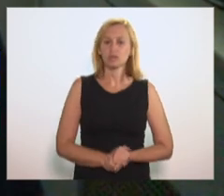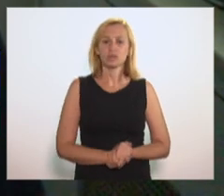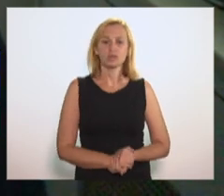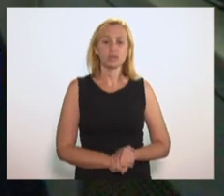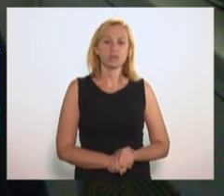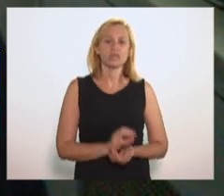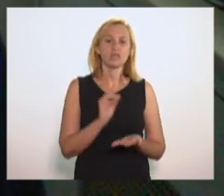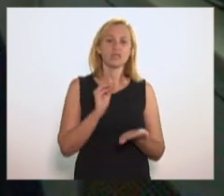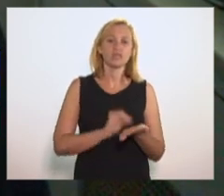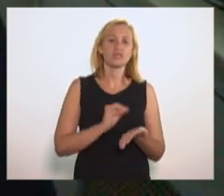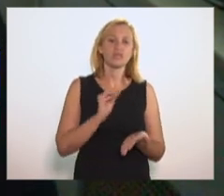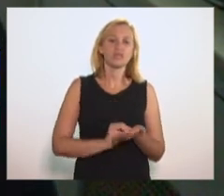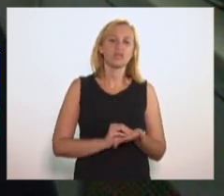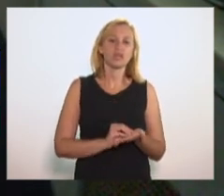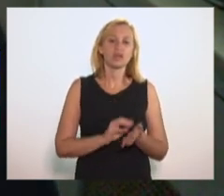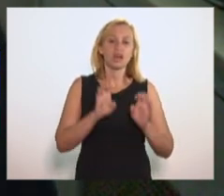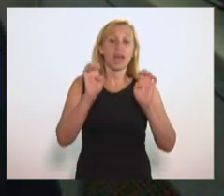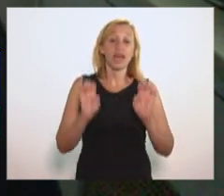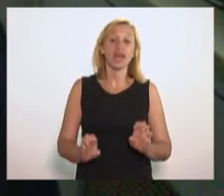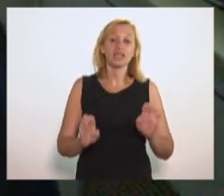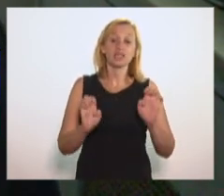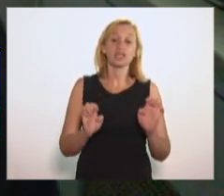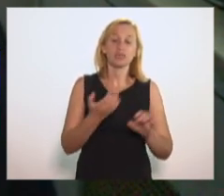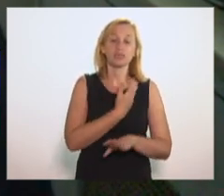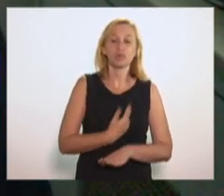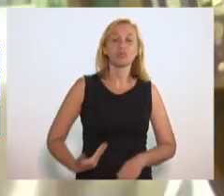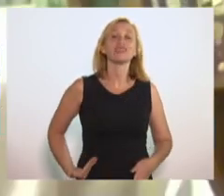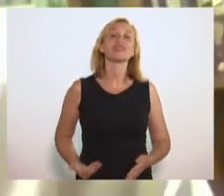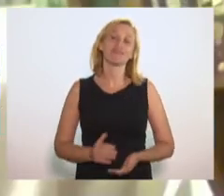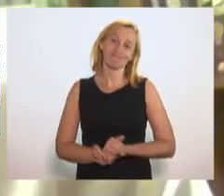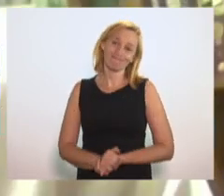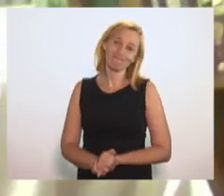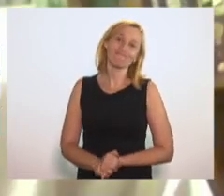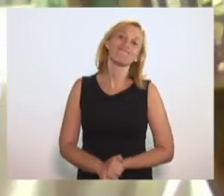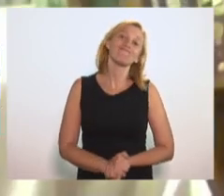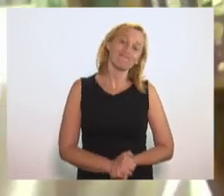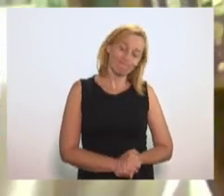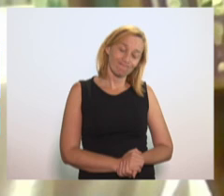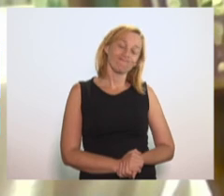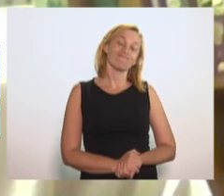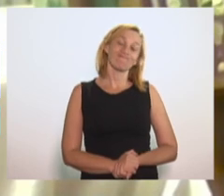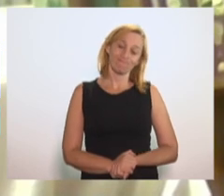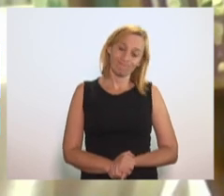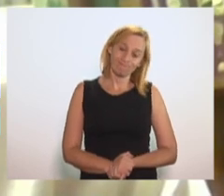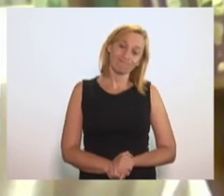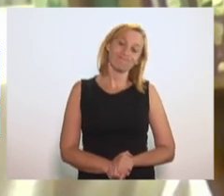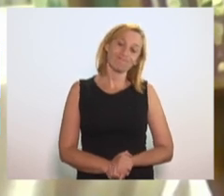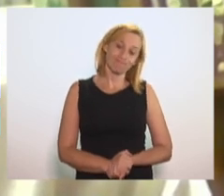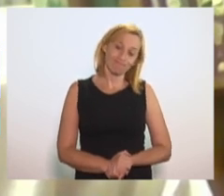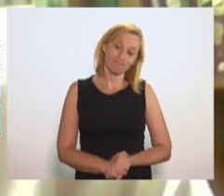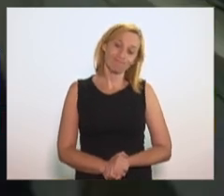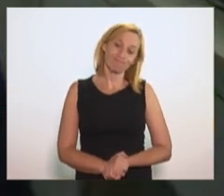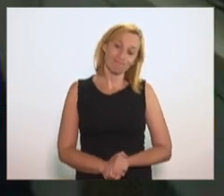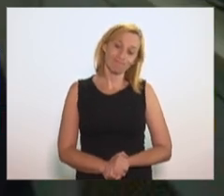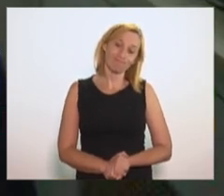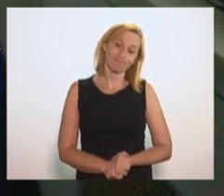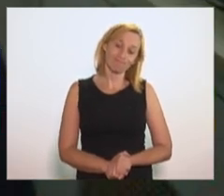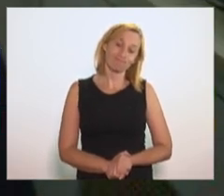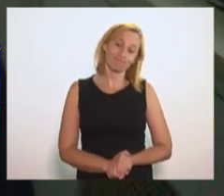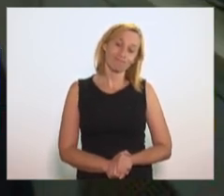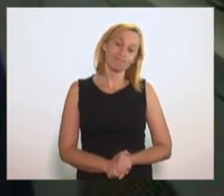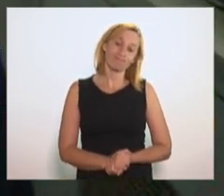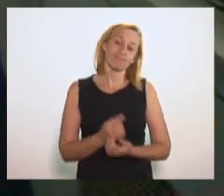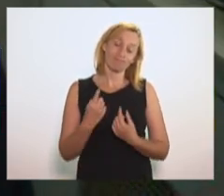falta o que eu chamo de ética pública que é aquilo que fere o conceito de